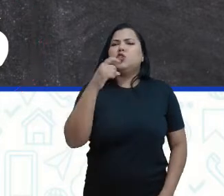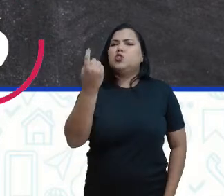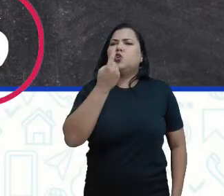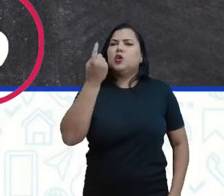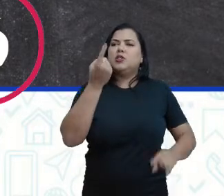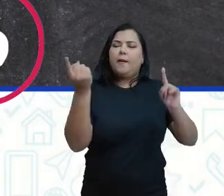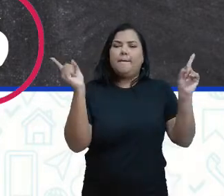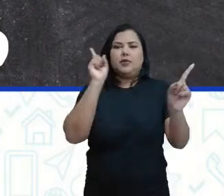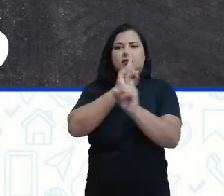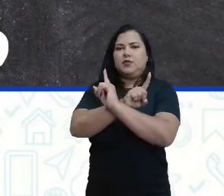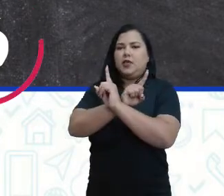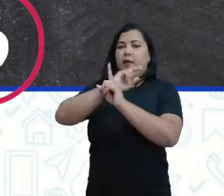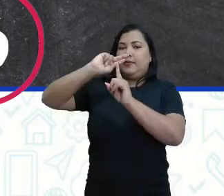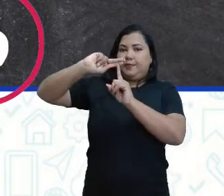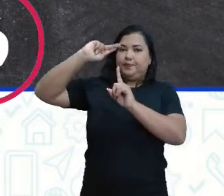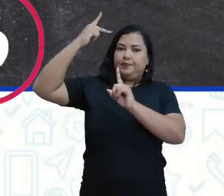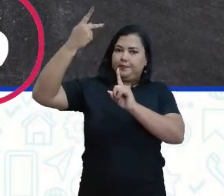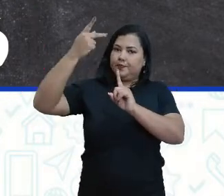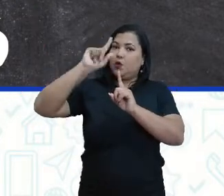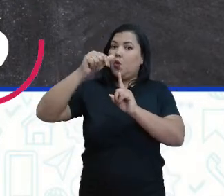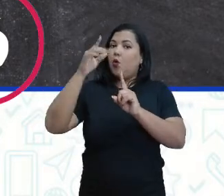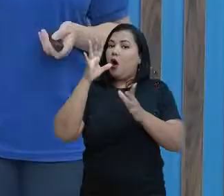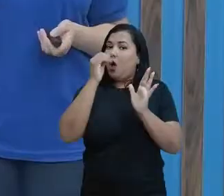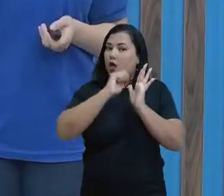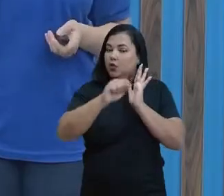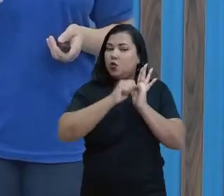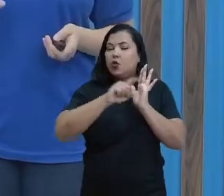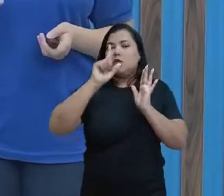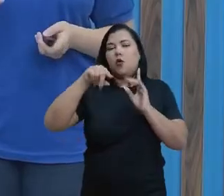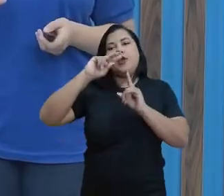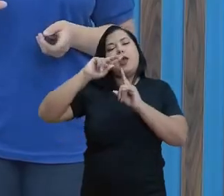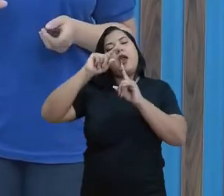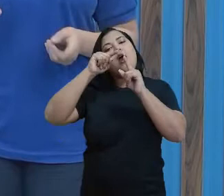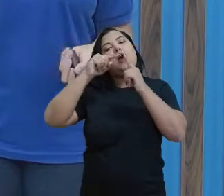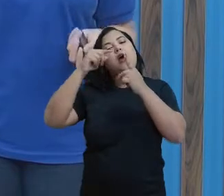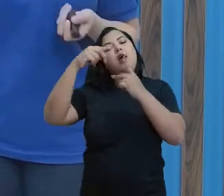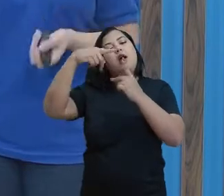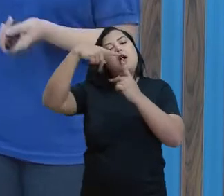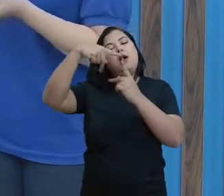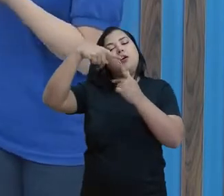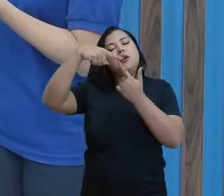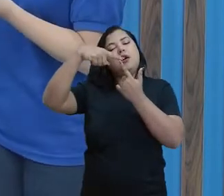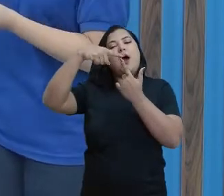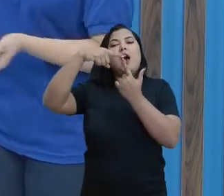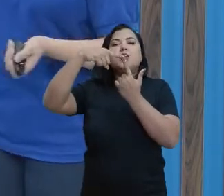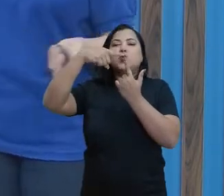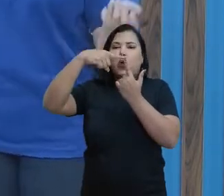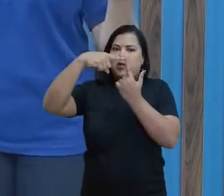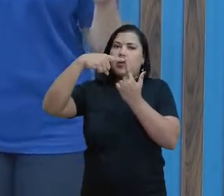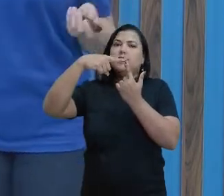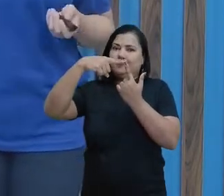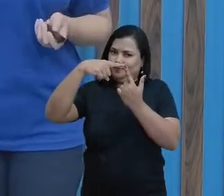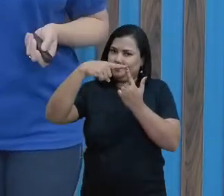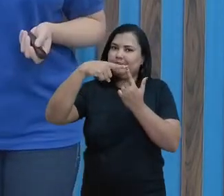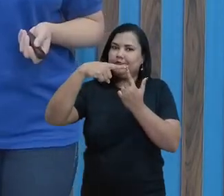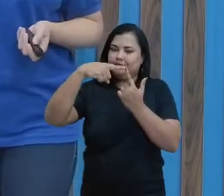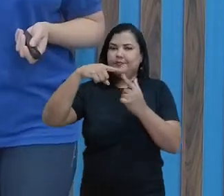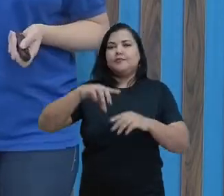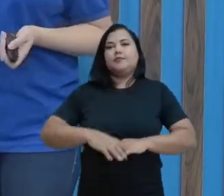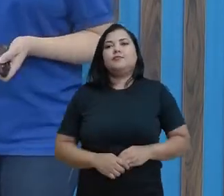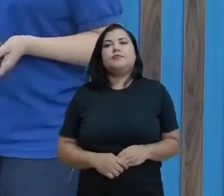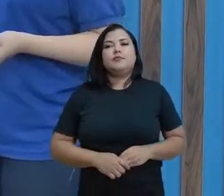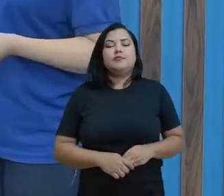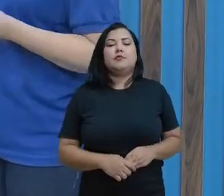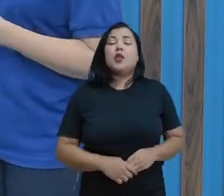operação inversa da potência, anote isso aí, é a raiz quadrada nesse caso, né? A potência do segundo grau, a gente vai ter a raiz quadrada, tá